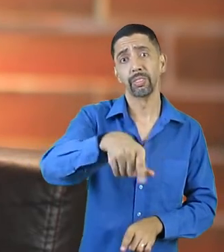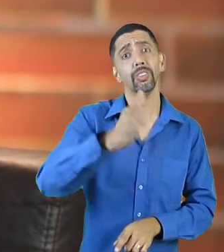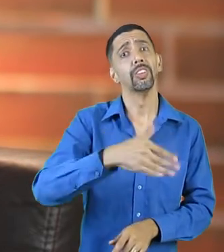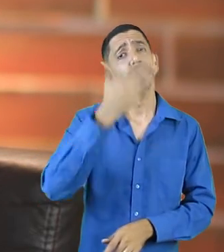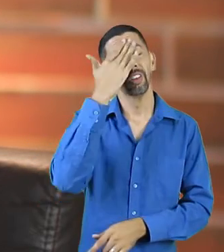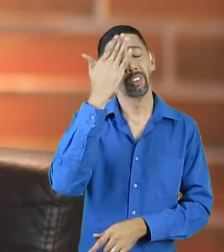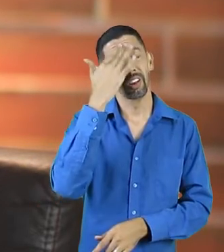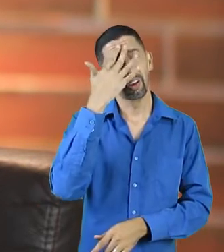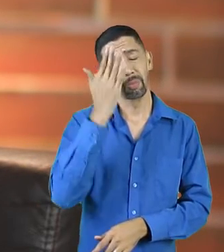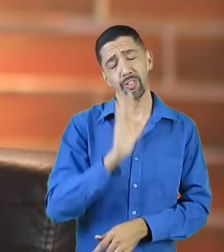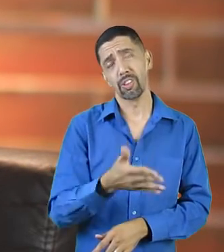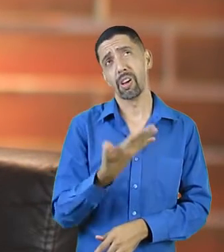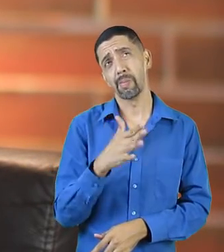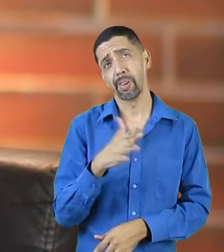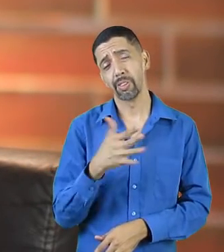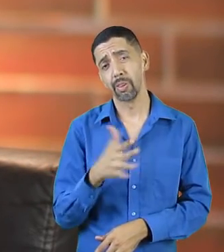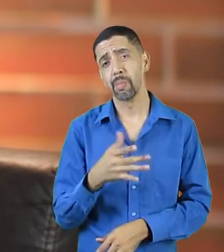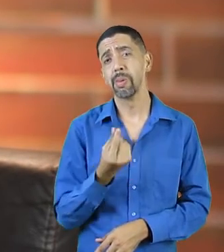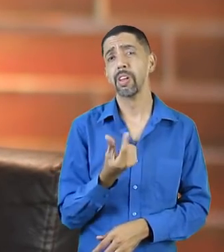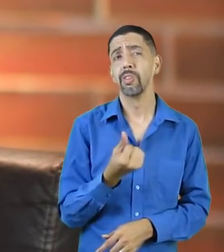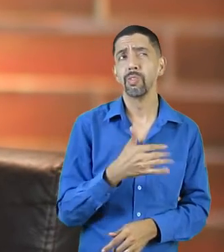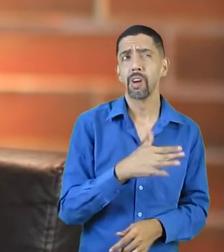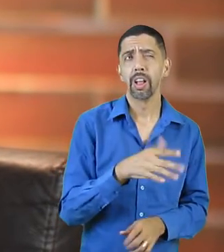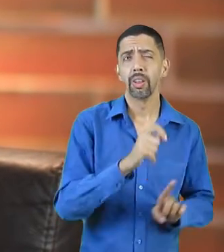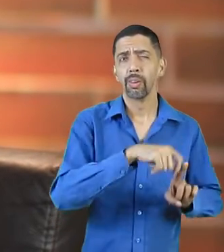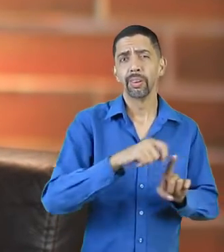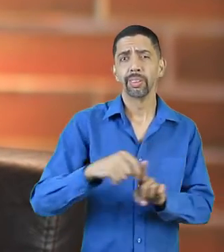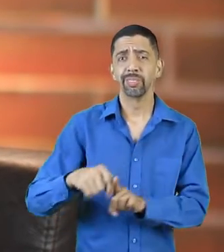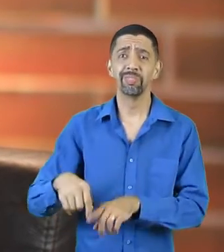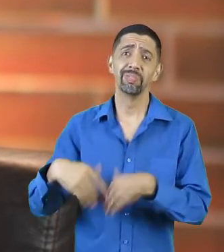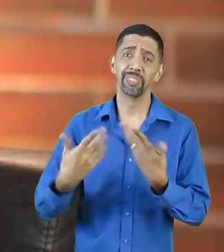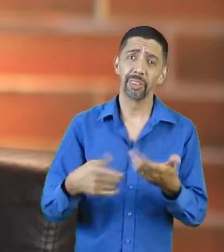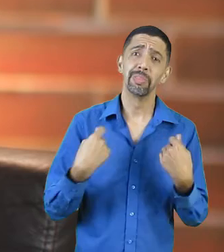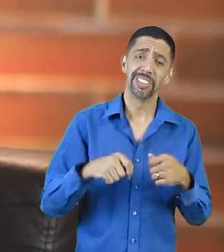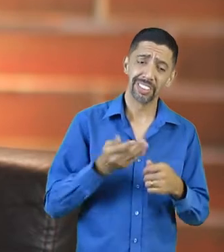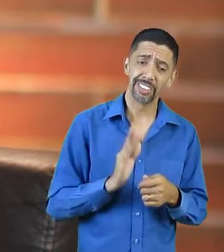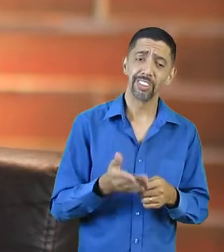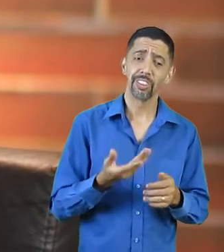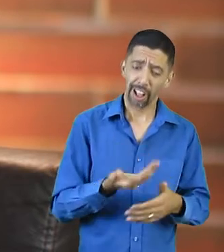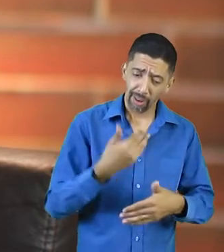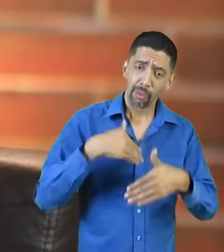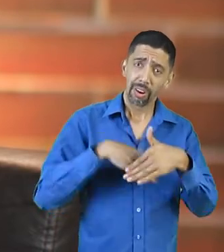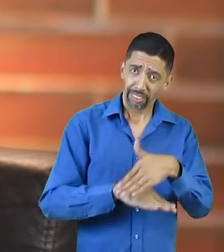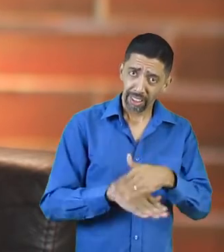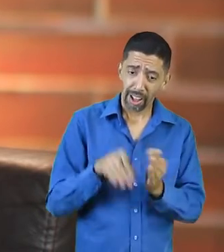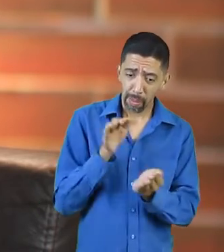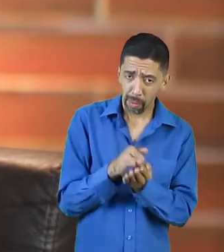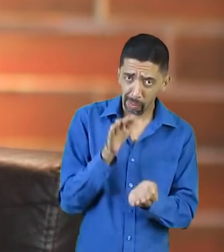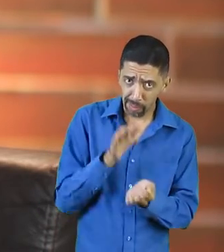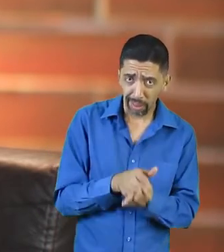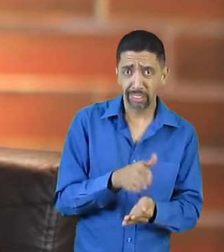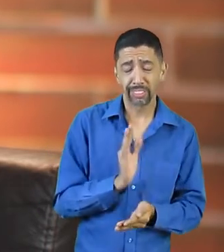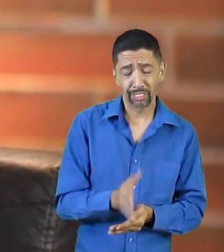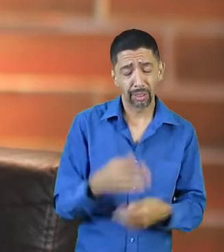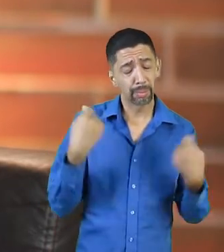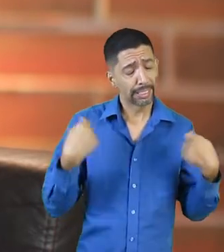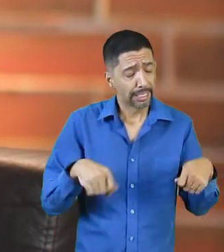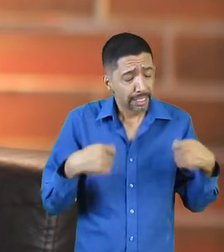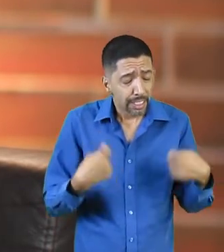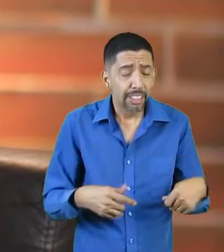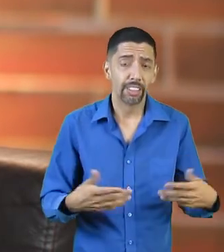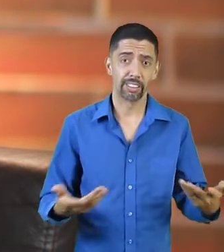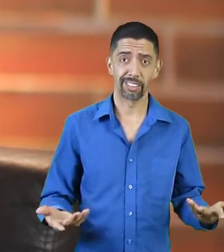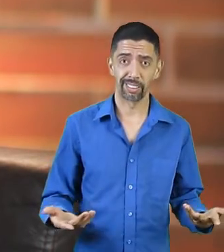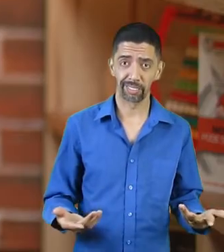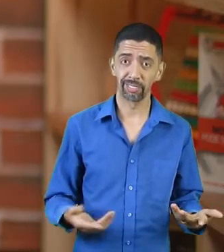Você já tem, sabe quais são mais ou menos os valores deles? Então por que não já ir guardando, poupando